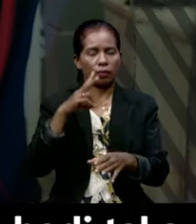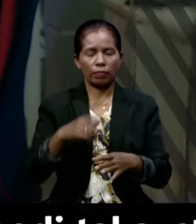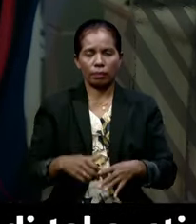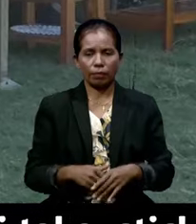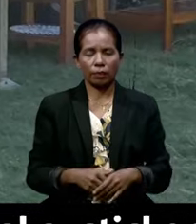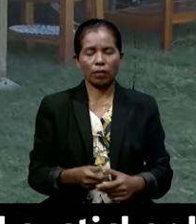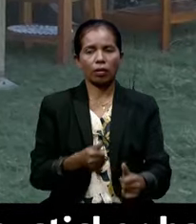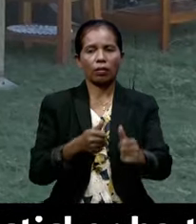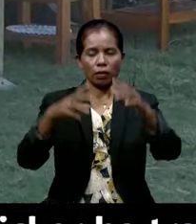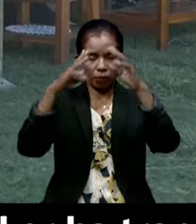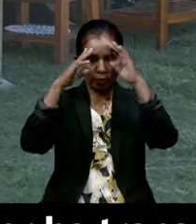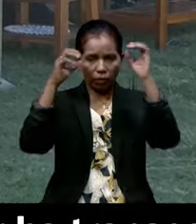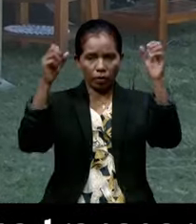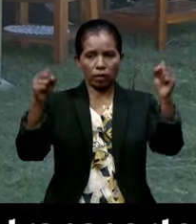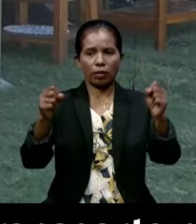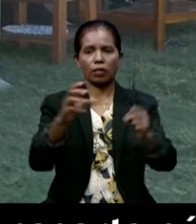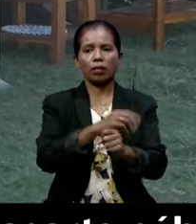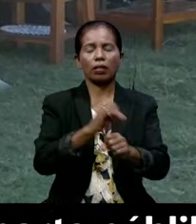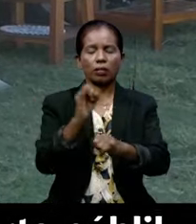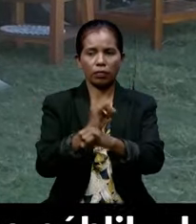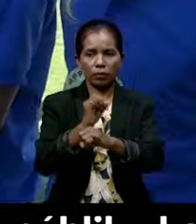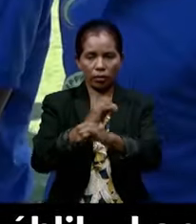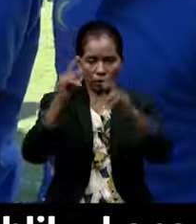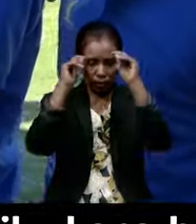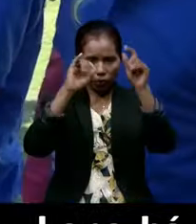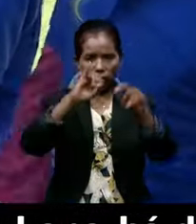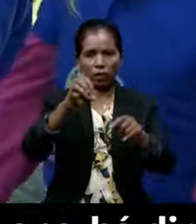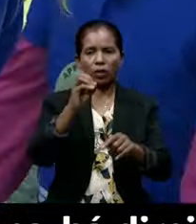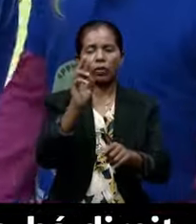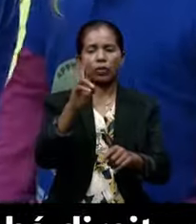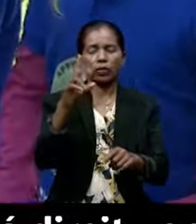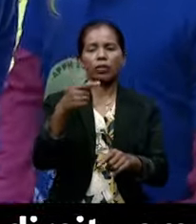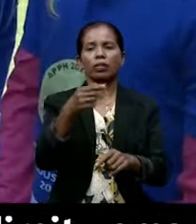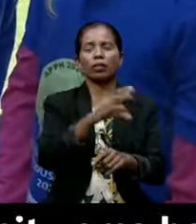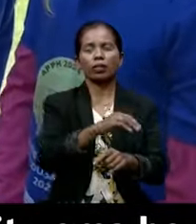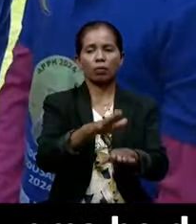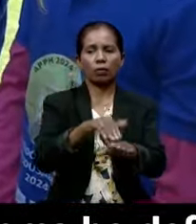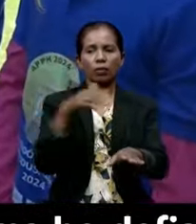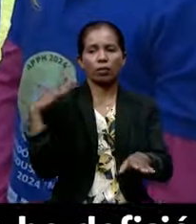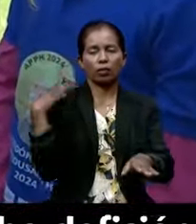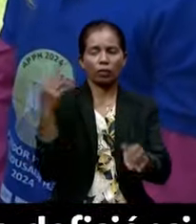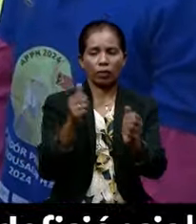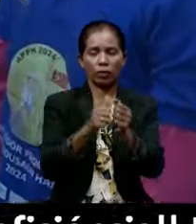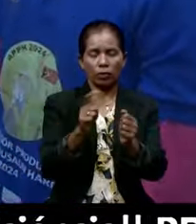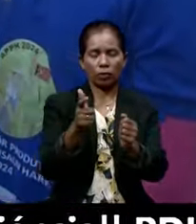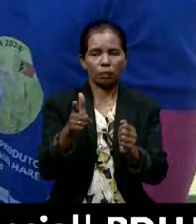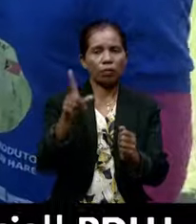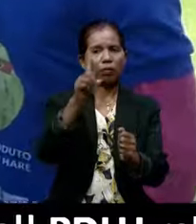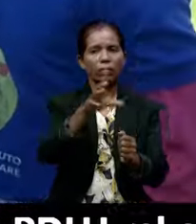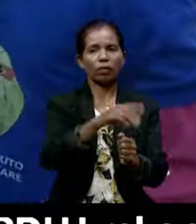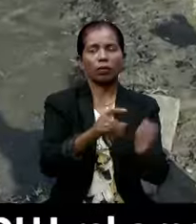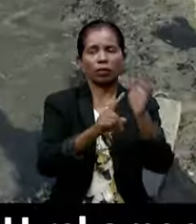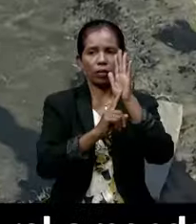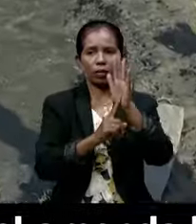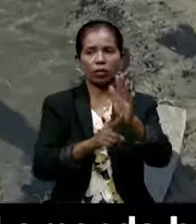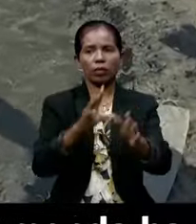Tuir presidente Câmara Comércio e Indústria Timor-Leste, Jorge Manuel de Araújo Serrano, CCTL, halo recrutamento ba jovem Ronul Resinida, hodi sai aplicador